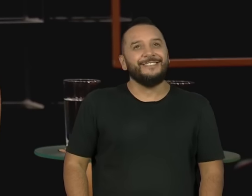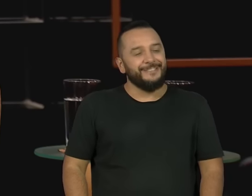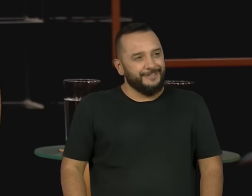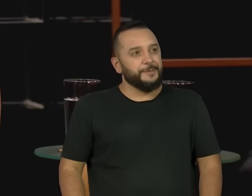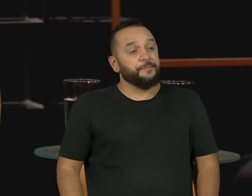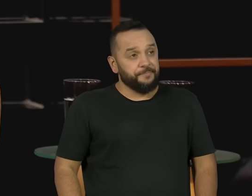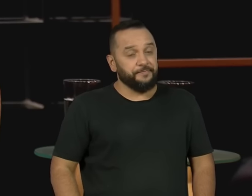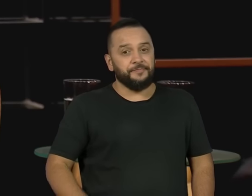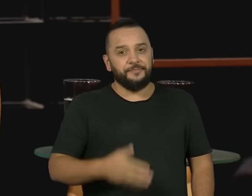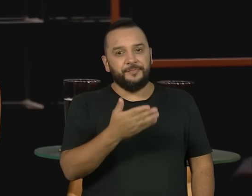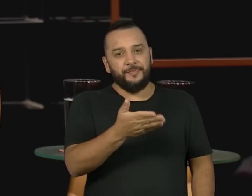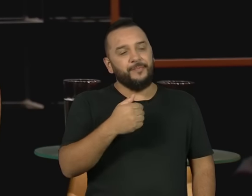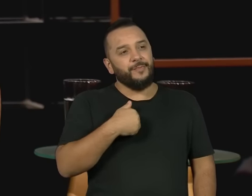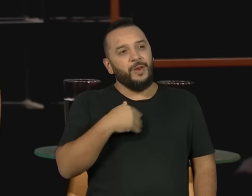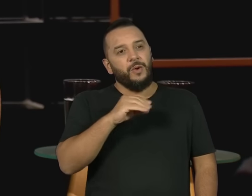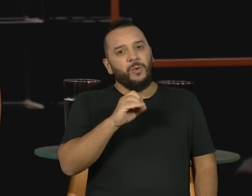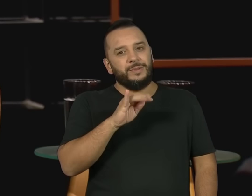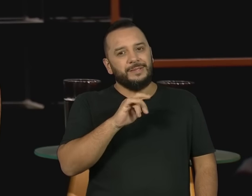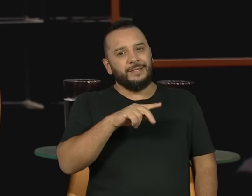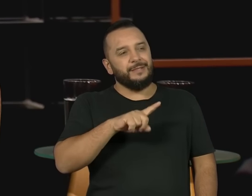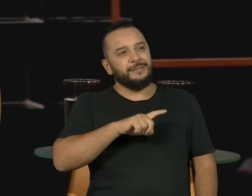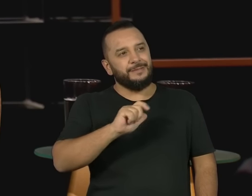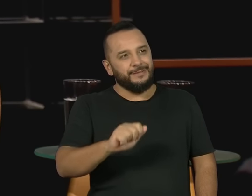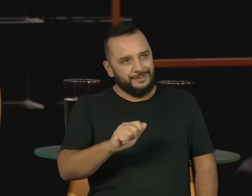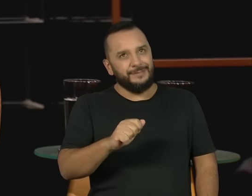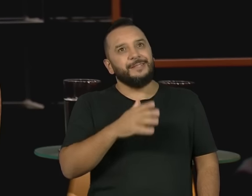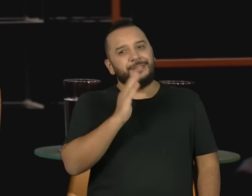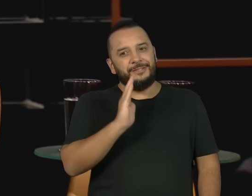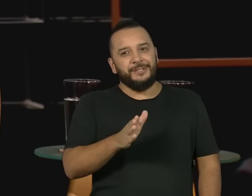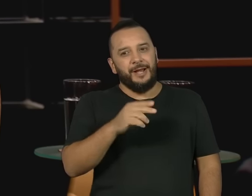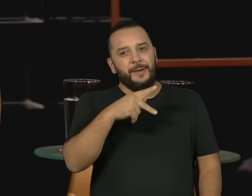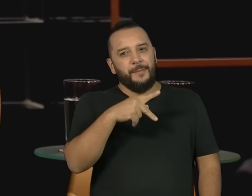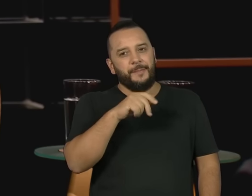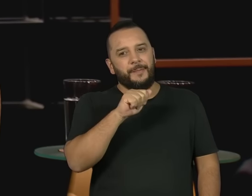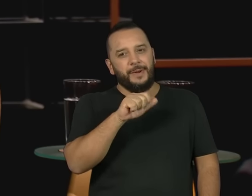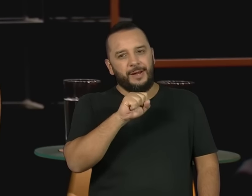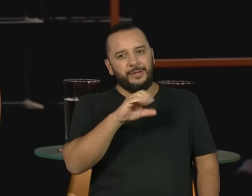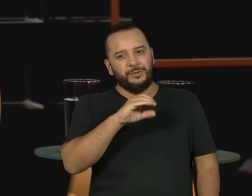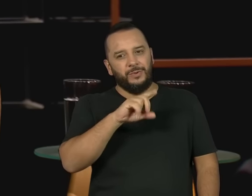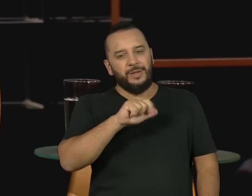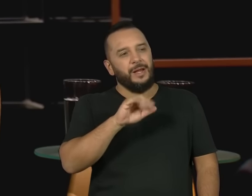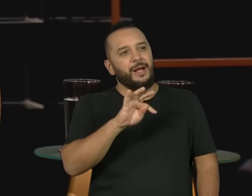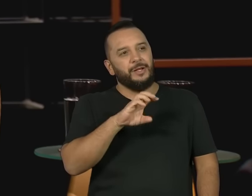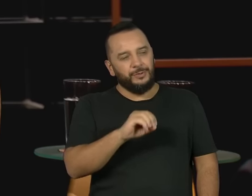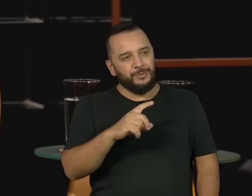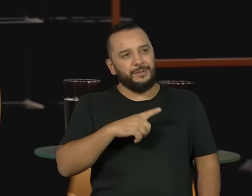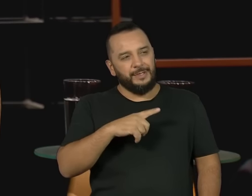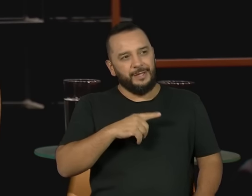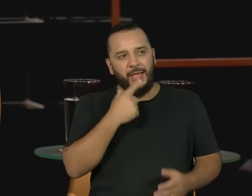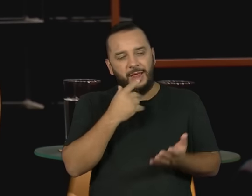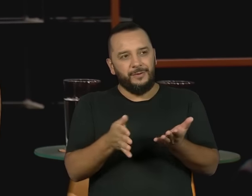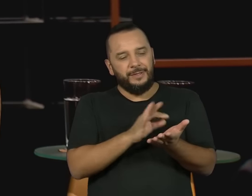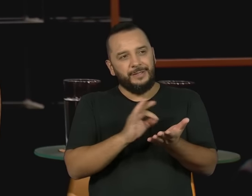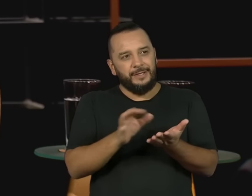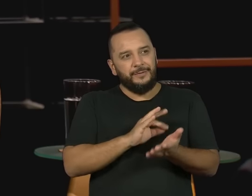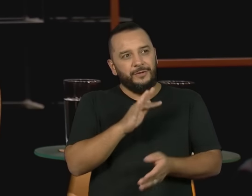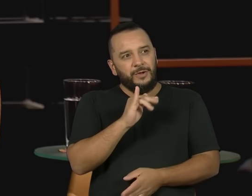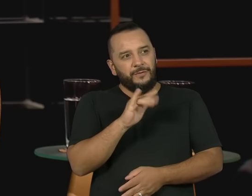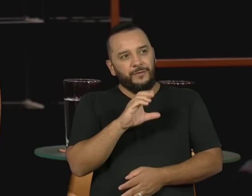Costanza Maria Teresa Ida Clotilde Giuseppina Pascolato. No livro O Fio da Trama, organizado pelas suas